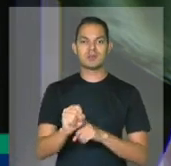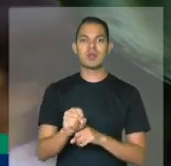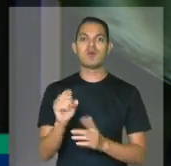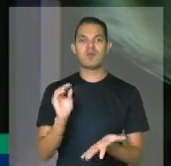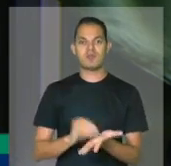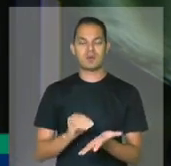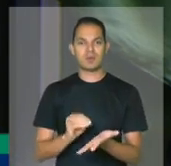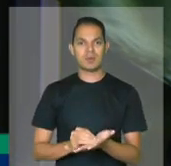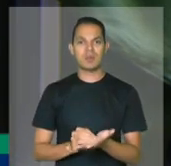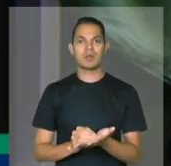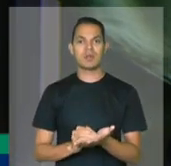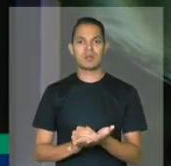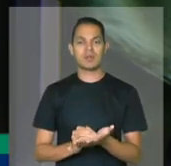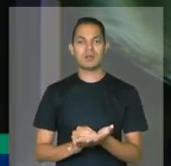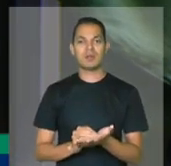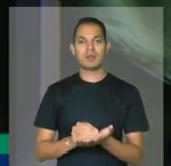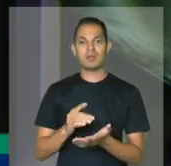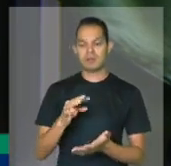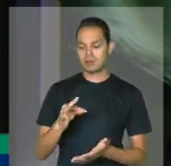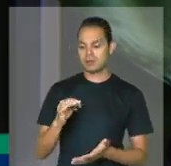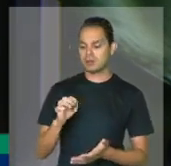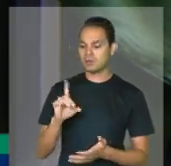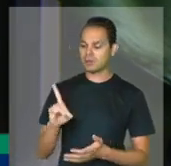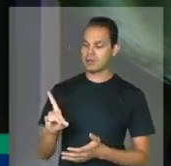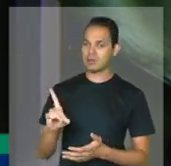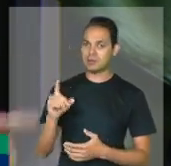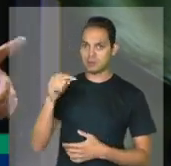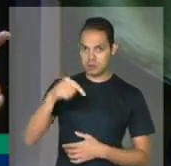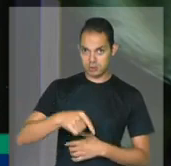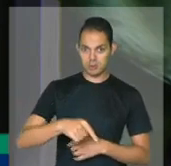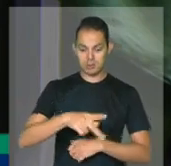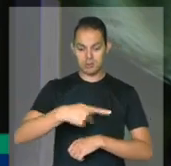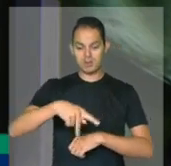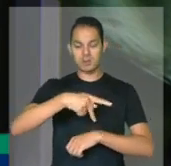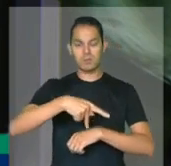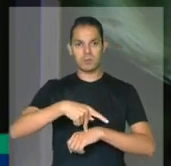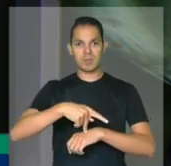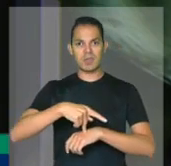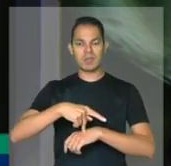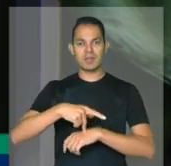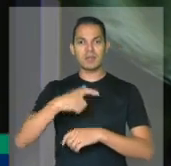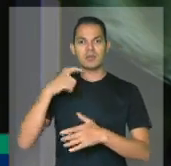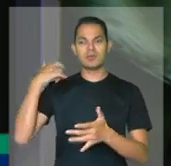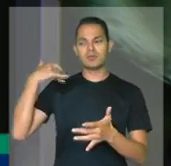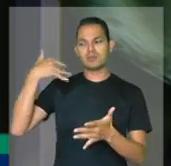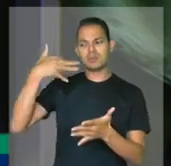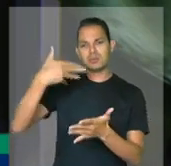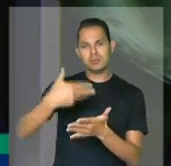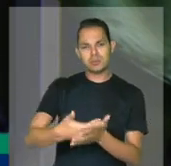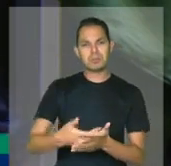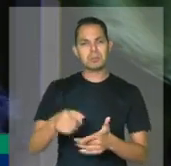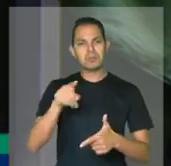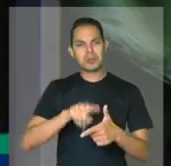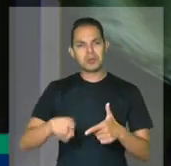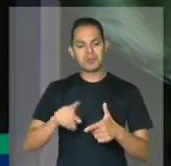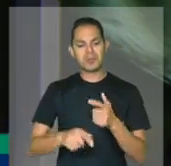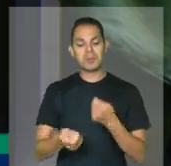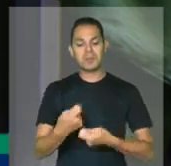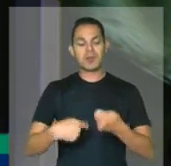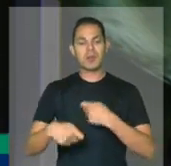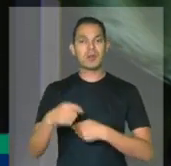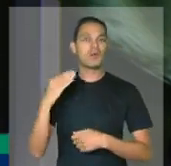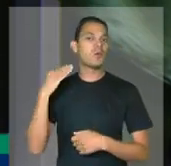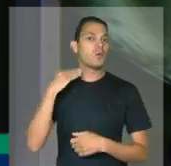possível, deputado Ted, nós temos um país que ao longo dos últimos anos, em plena crise, os